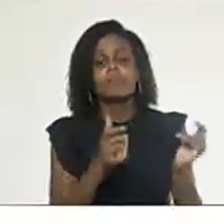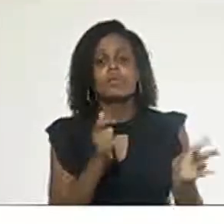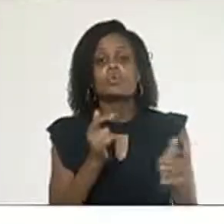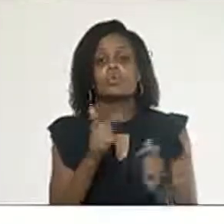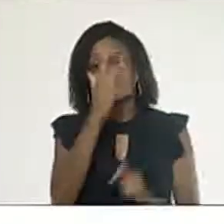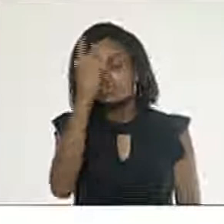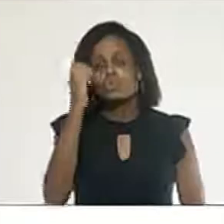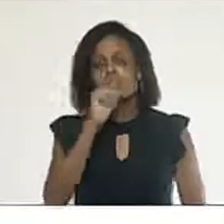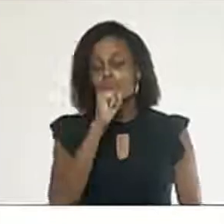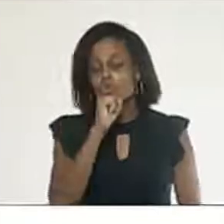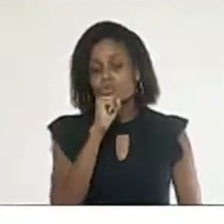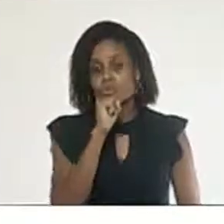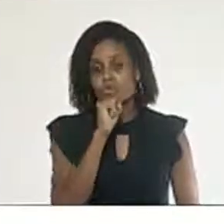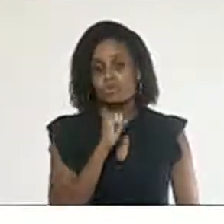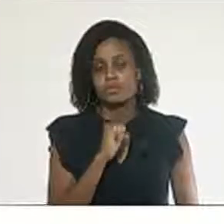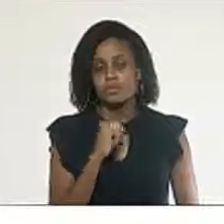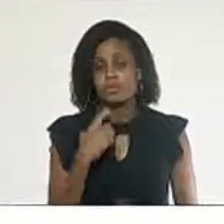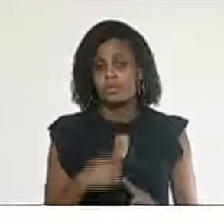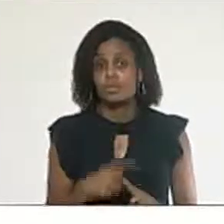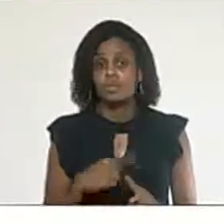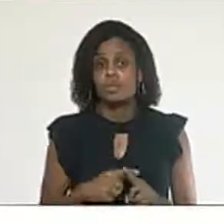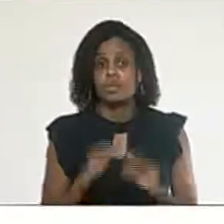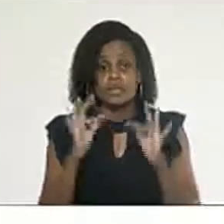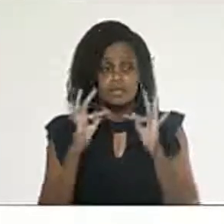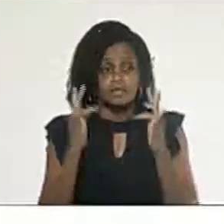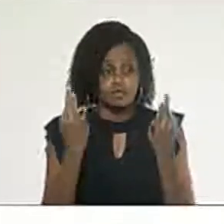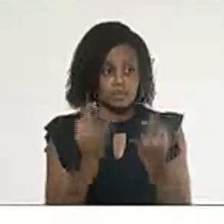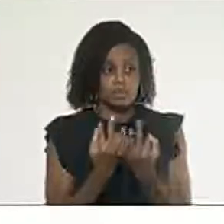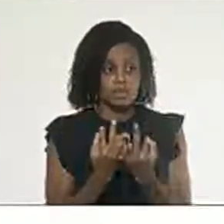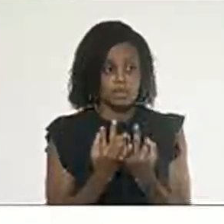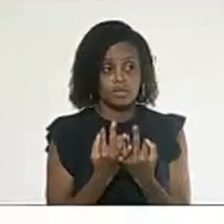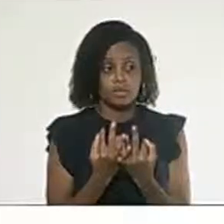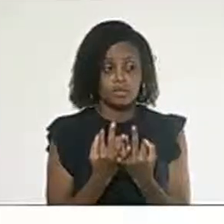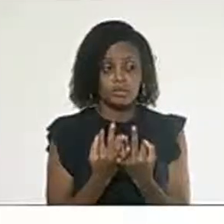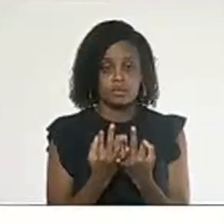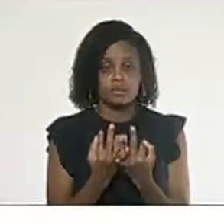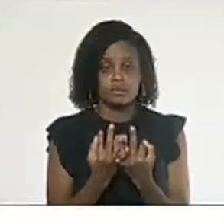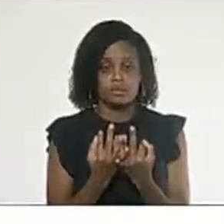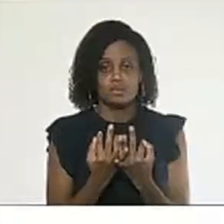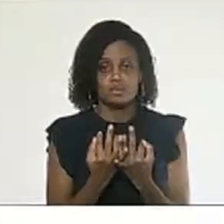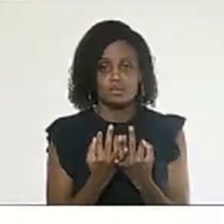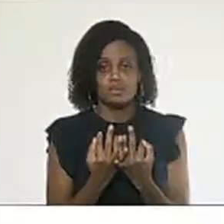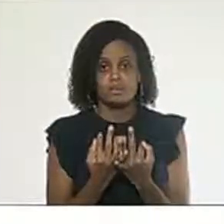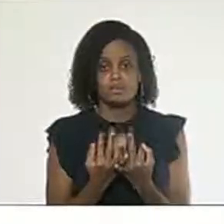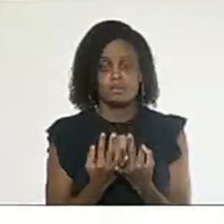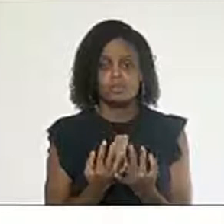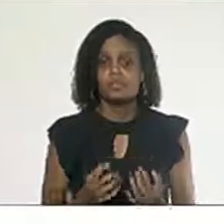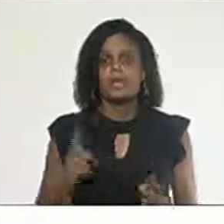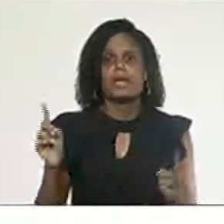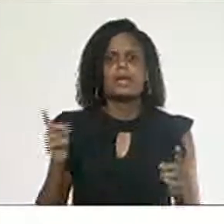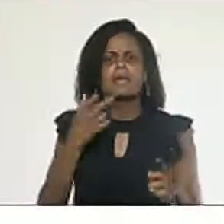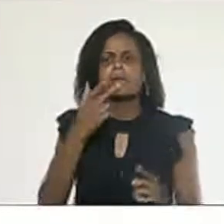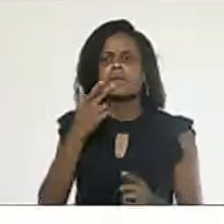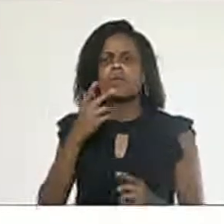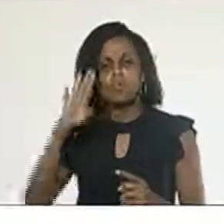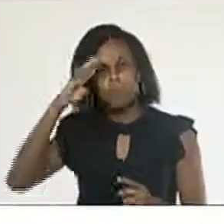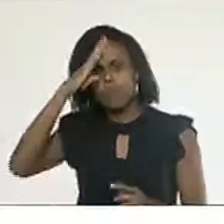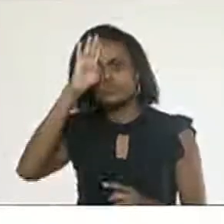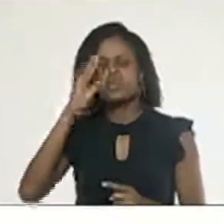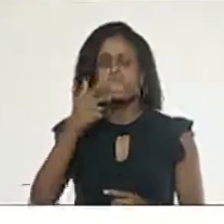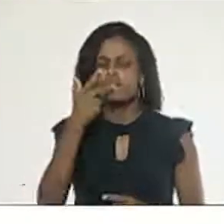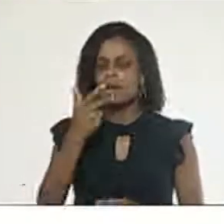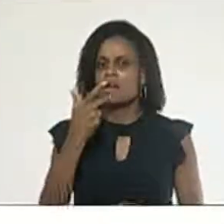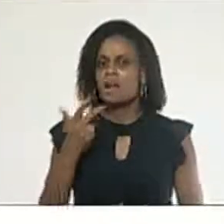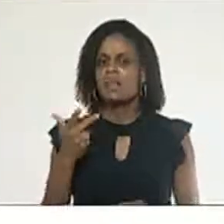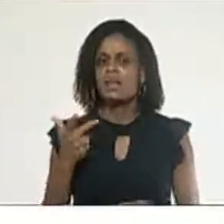idosos. Porque as famílias, né, essa tão exaltada pelo presidente da República, são as